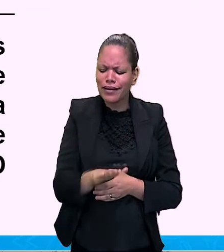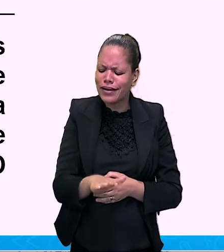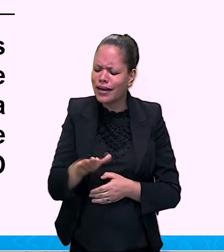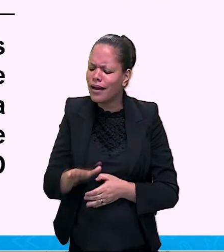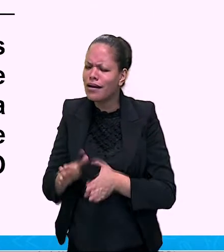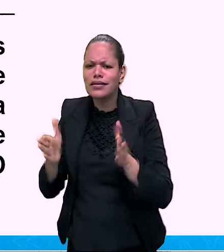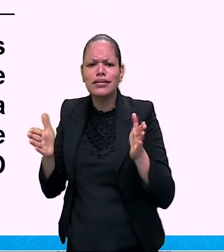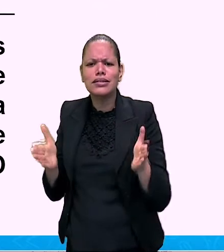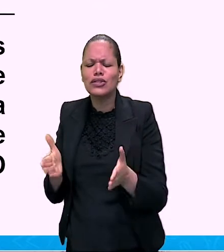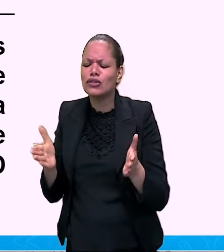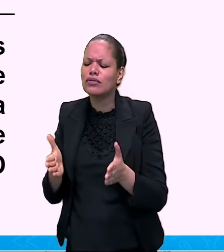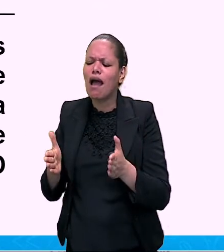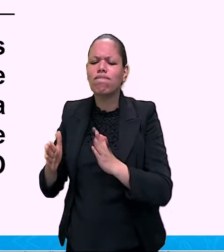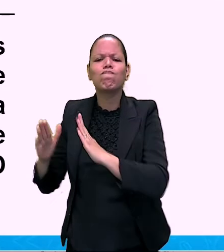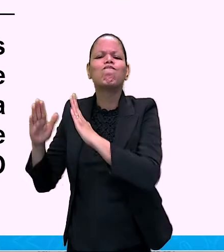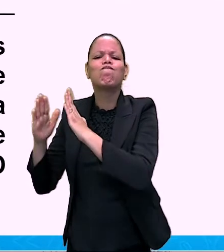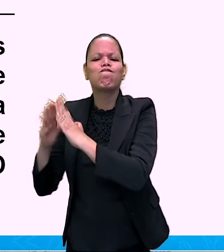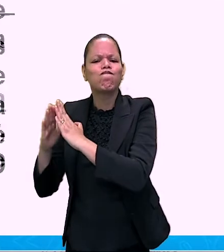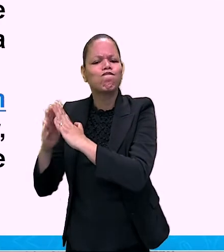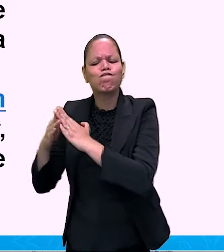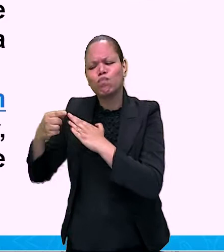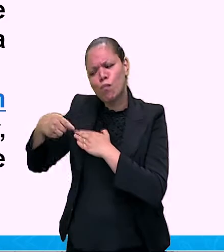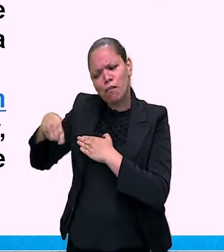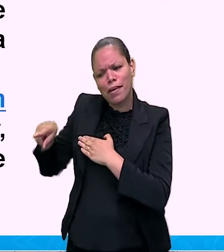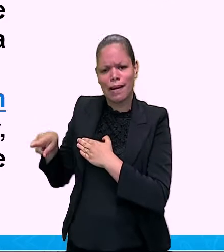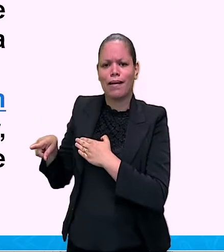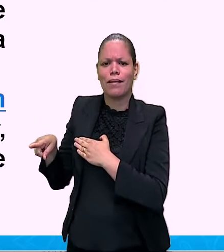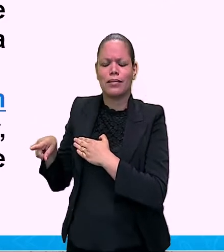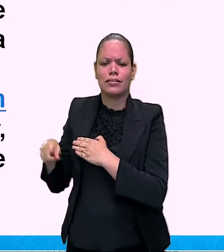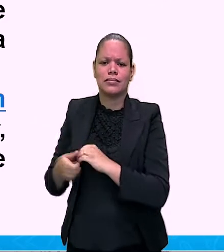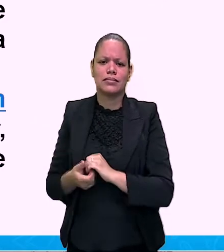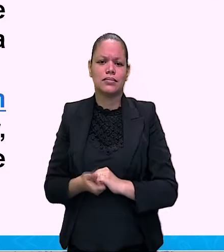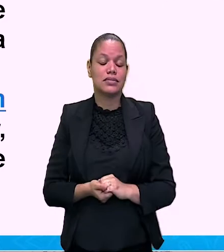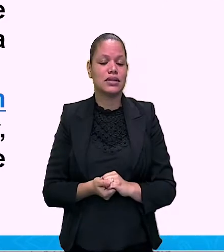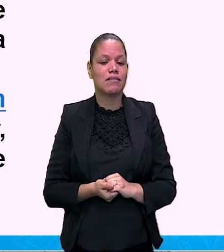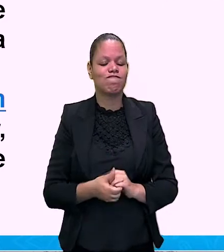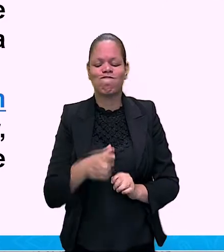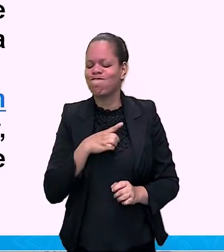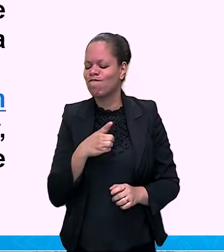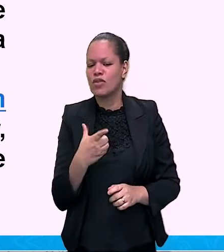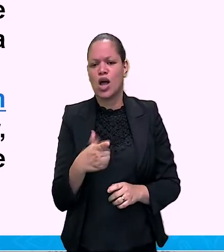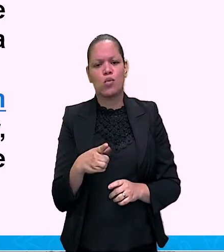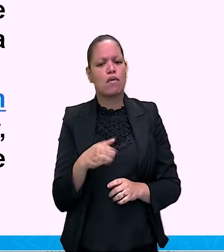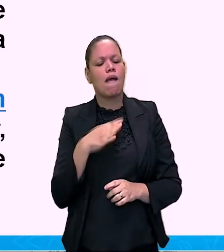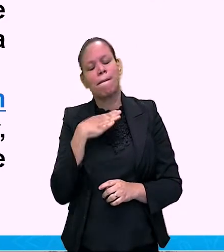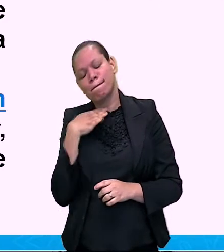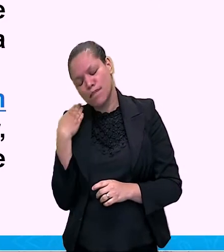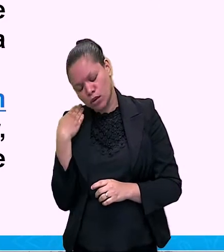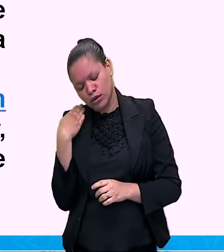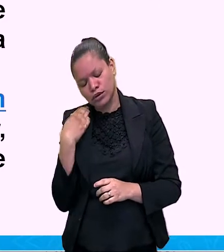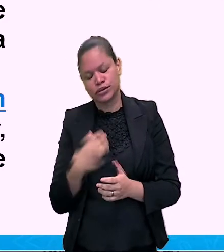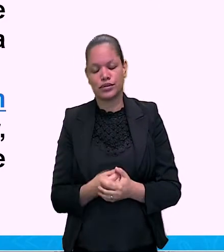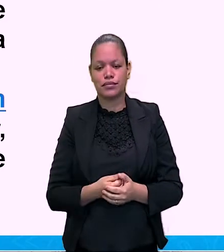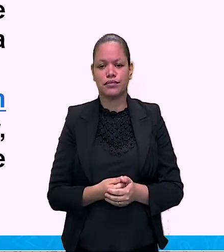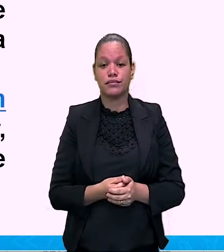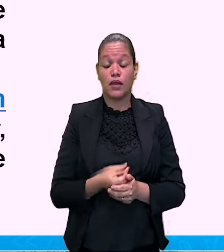registrou óbitos pela síndrome. O nome completo da síndrome